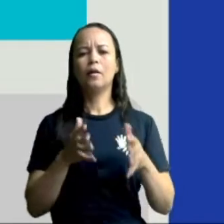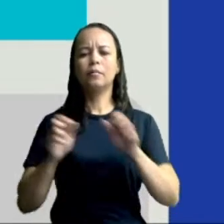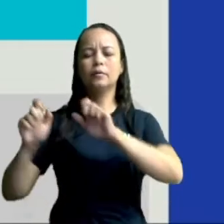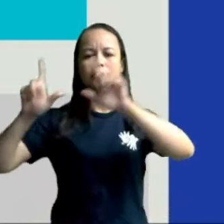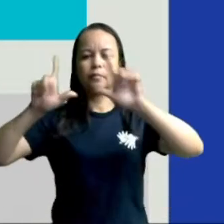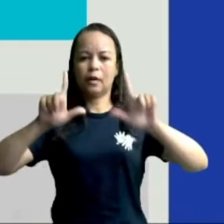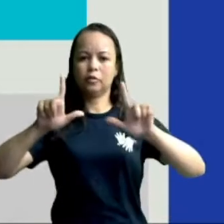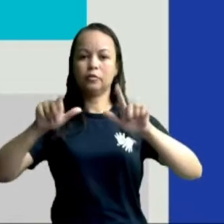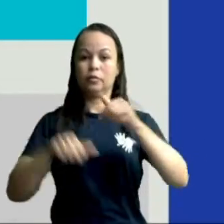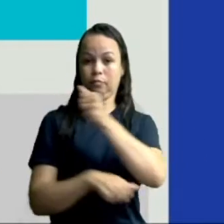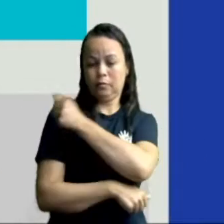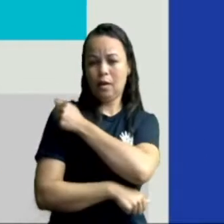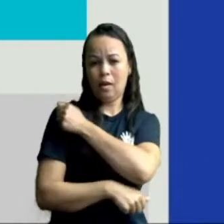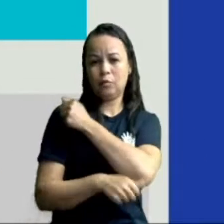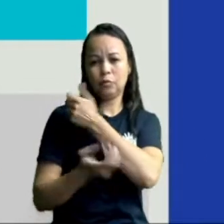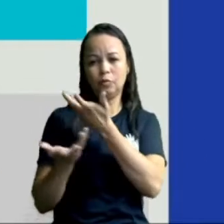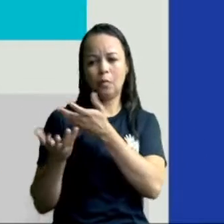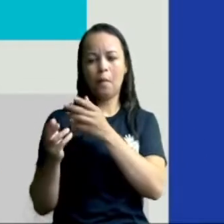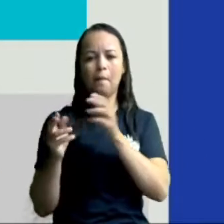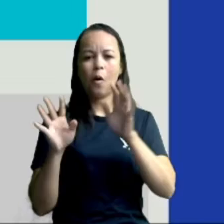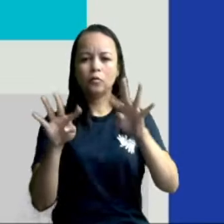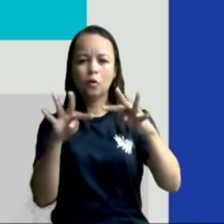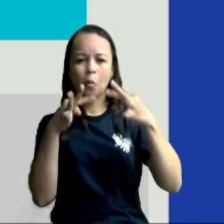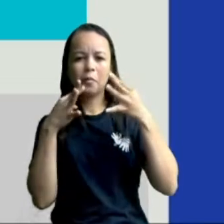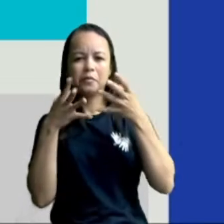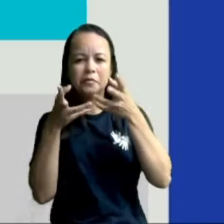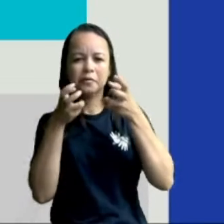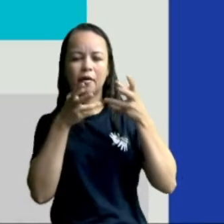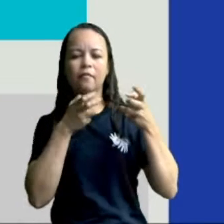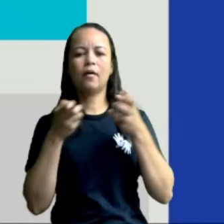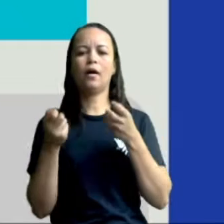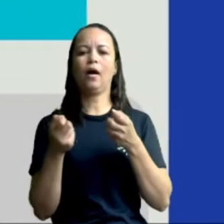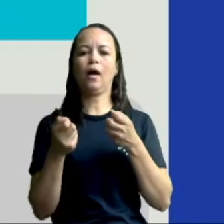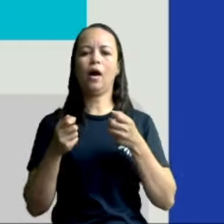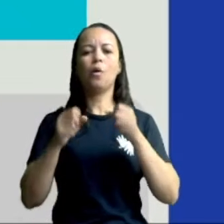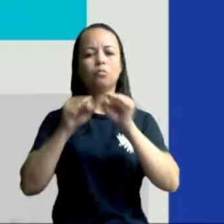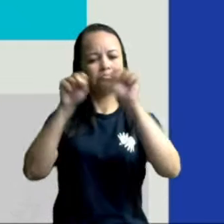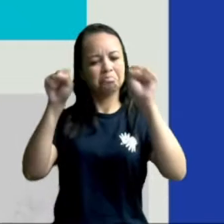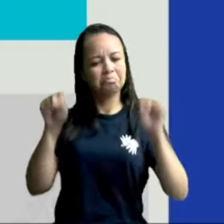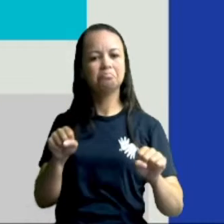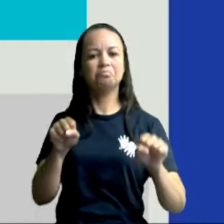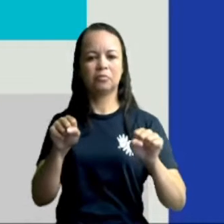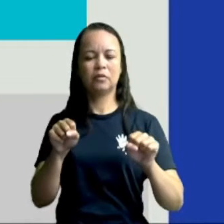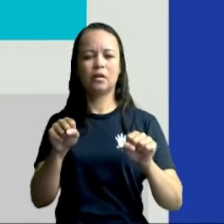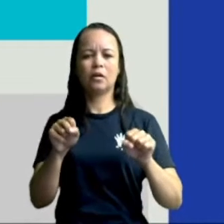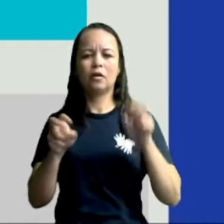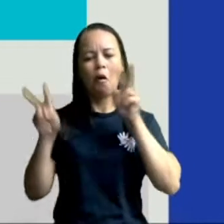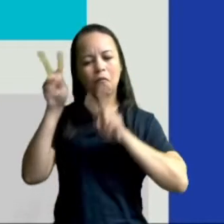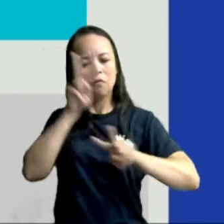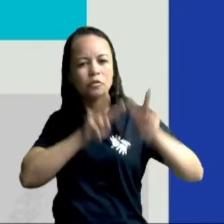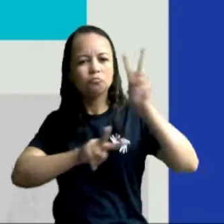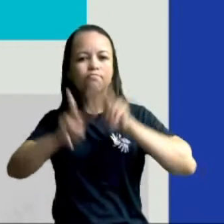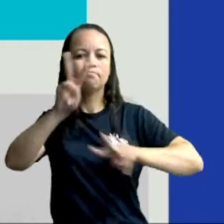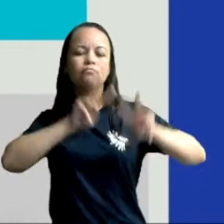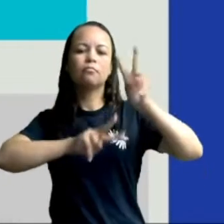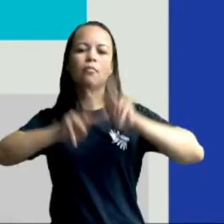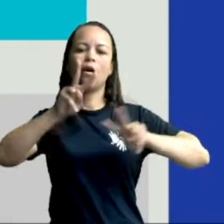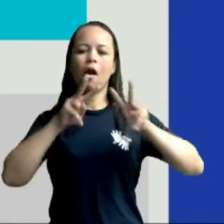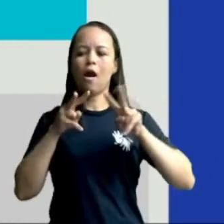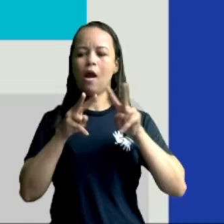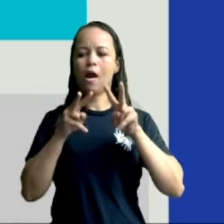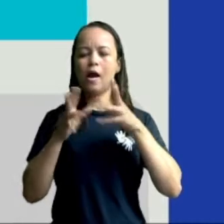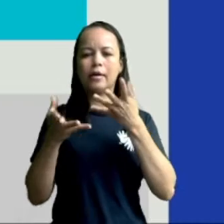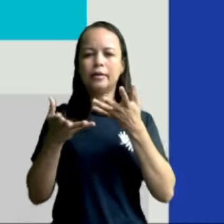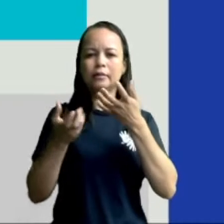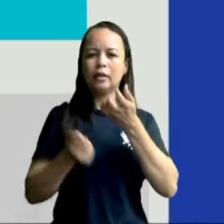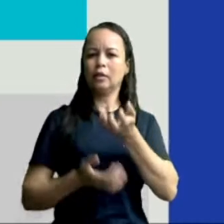que o aluno possa vislumbrar anatomicamente esse sistema, para que ele possa visualizar aí essa bomba contrátil ou essa